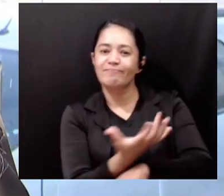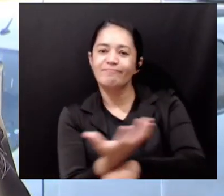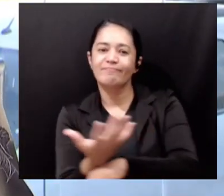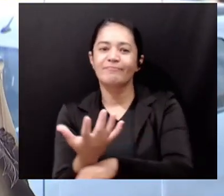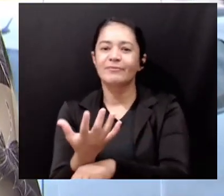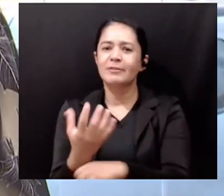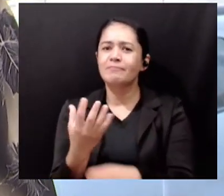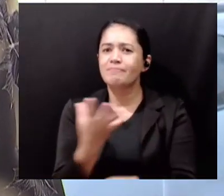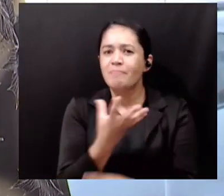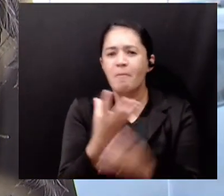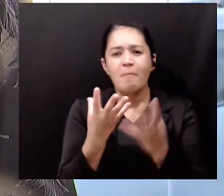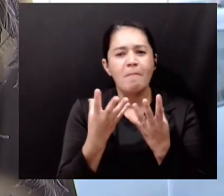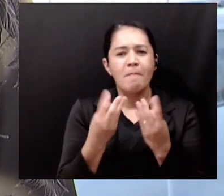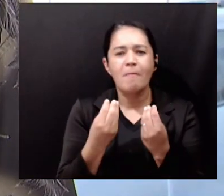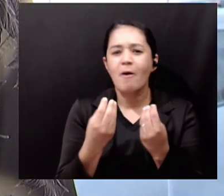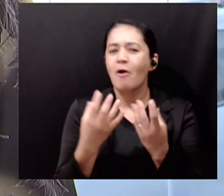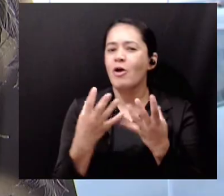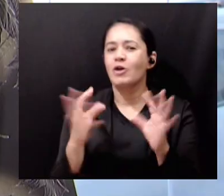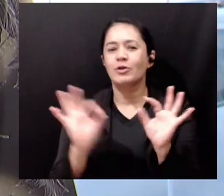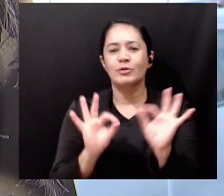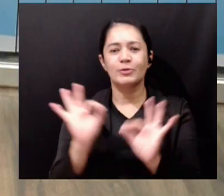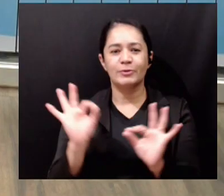bem organizada.